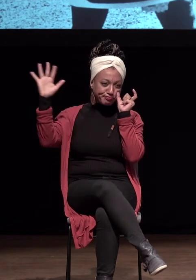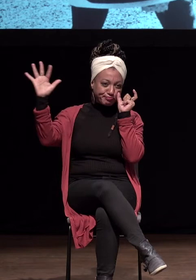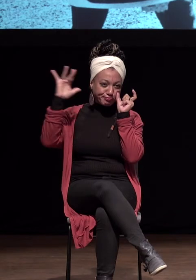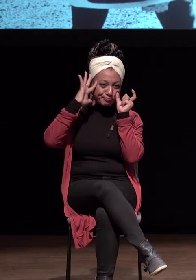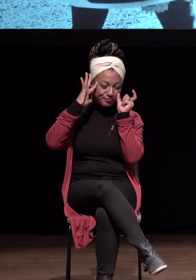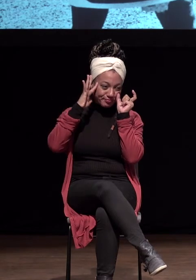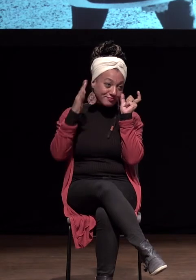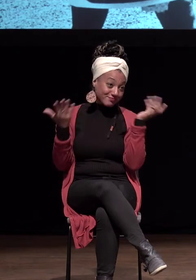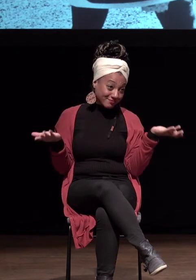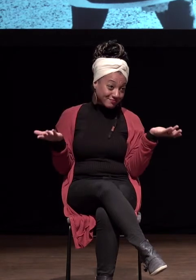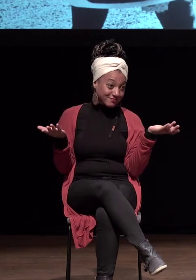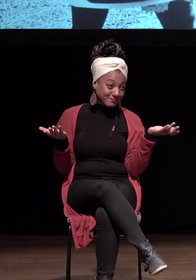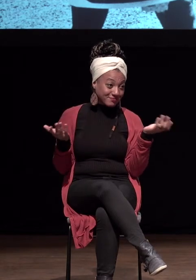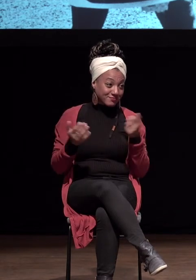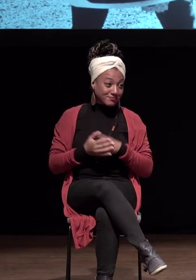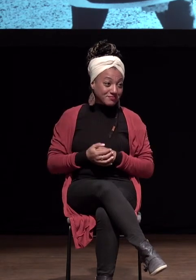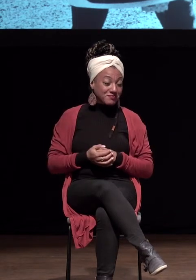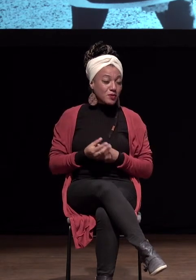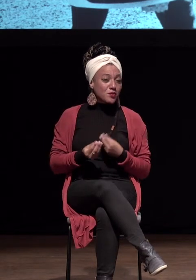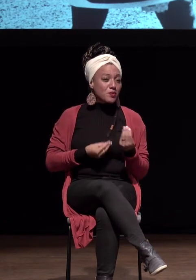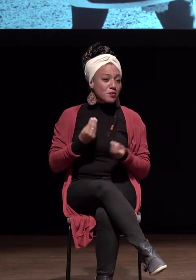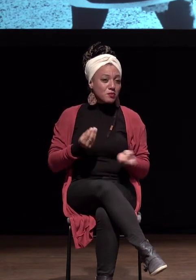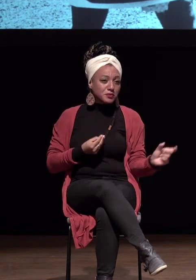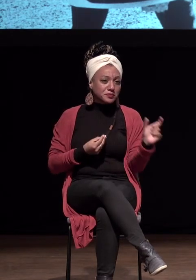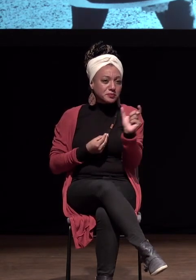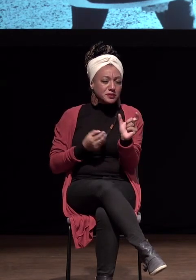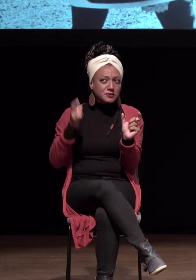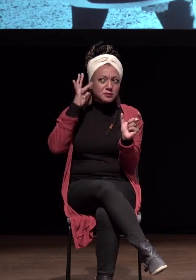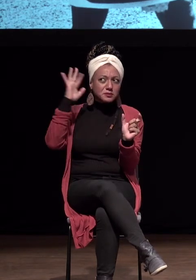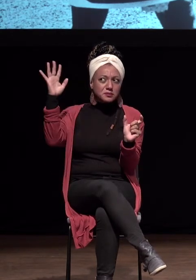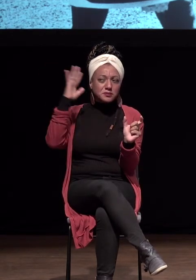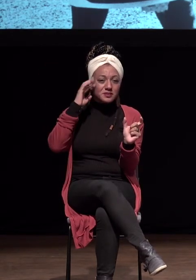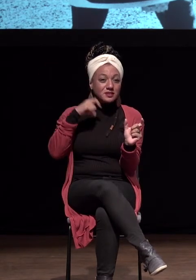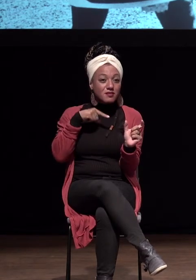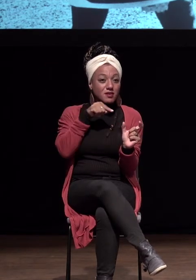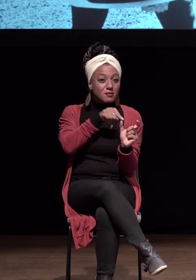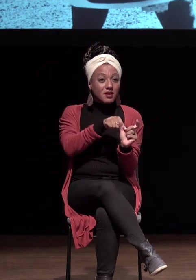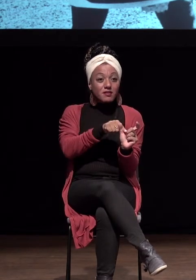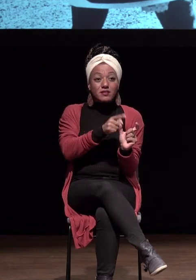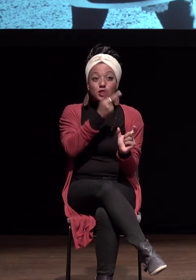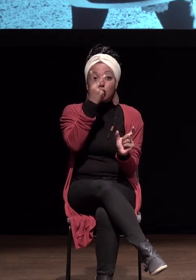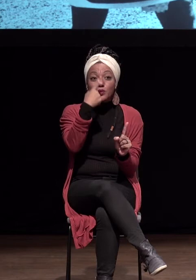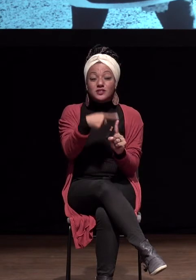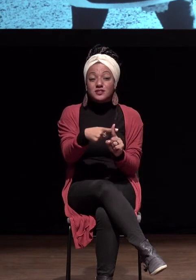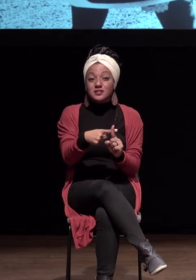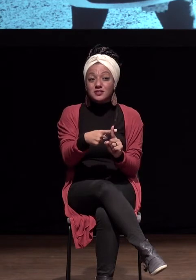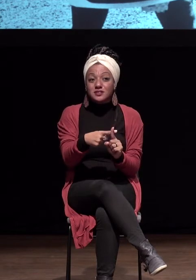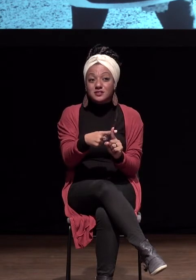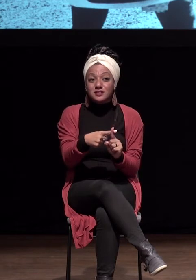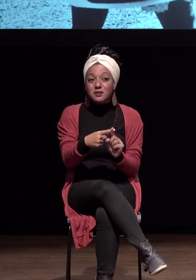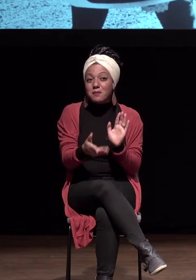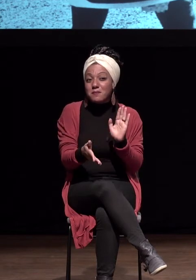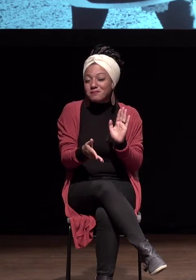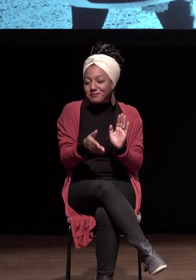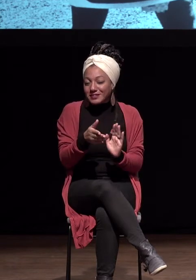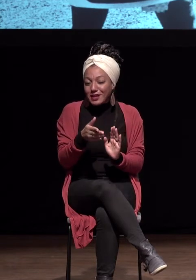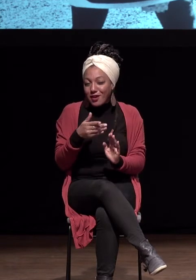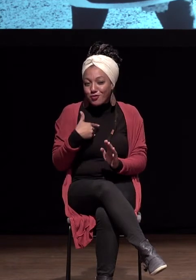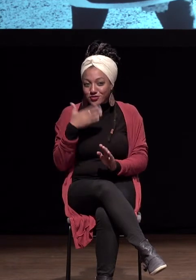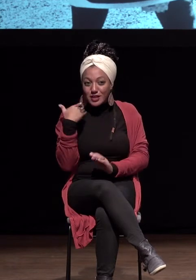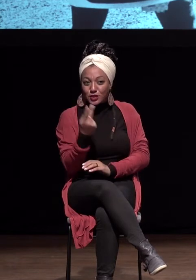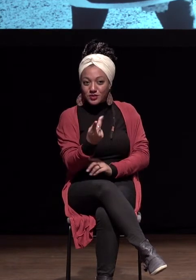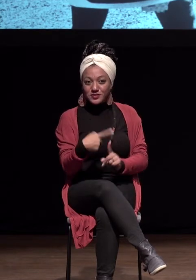imagens. Como são essas imagens? Teve uma palavra que eu disse 2 vezes de propósito. Qual